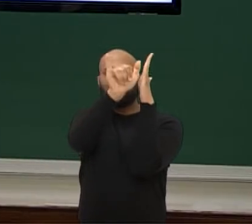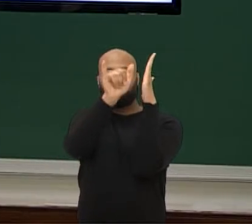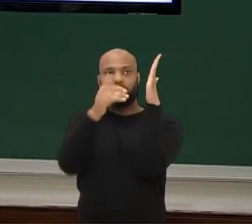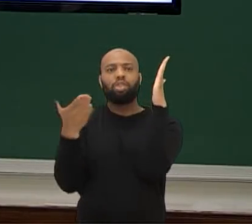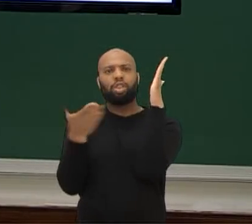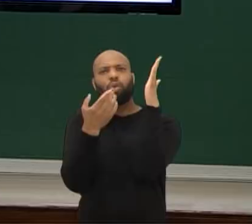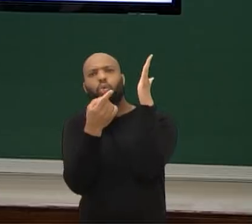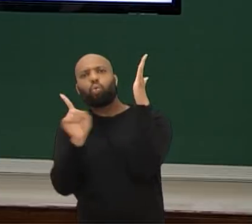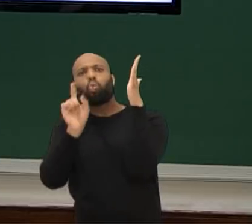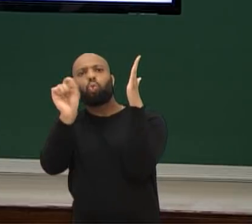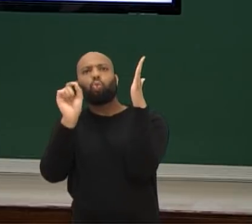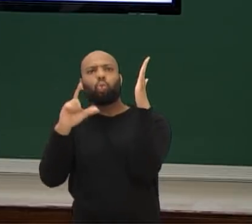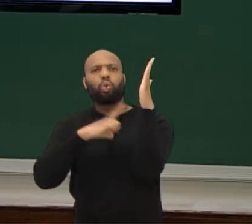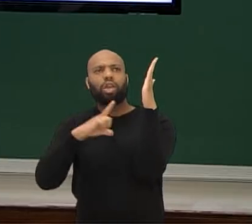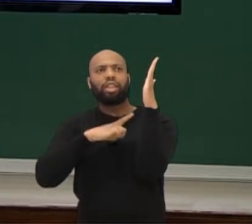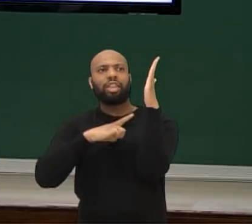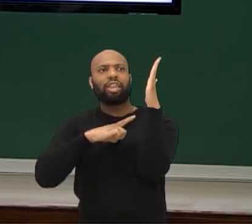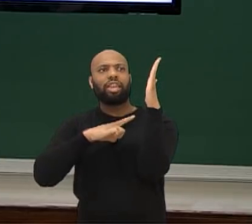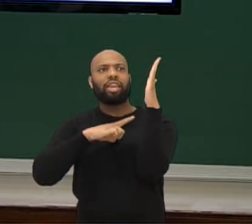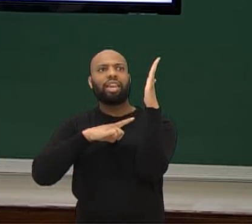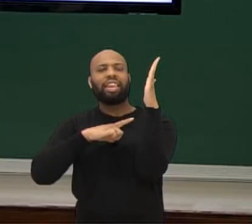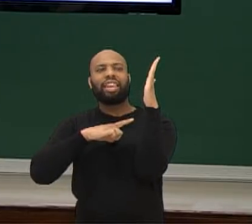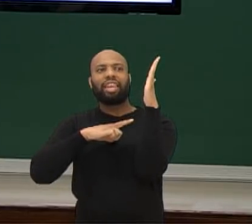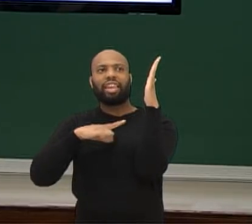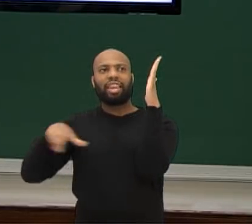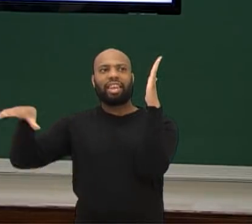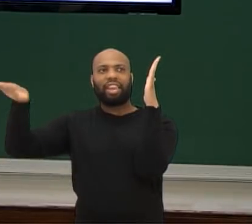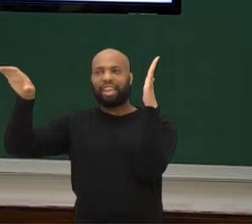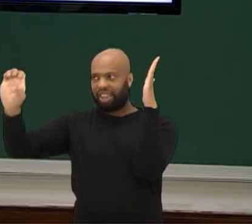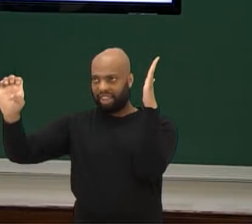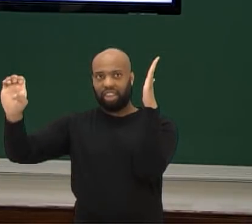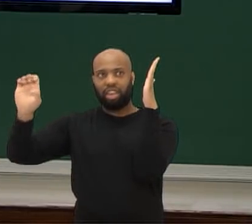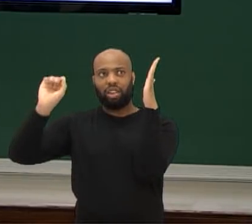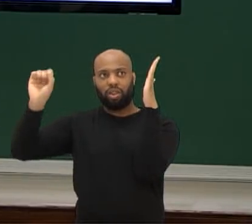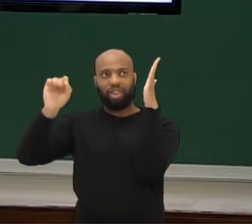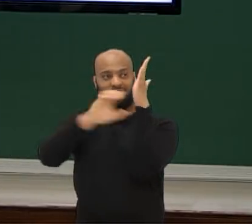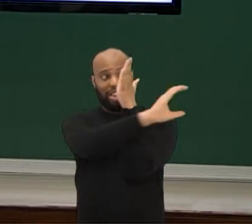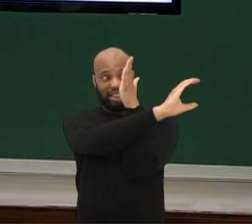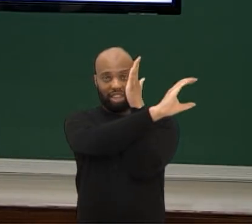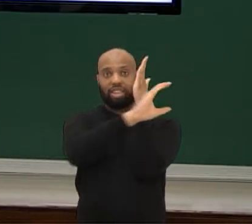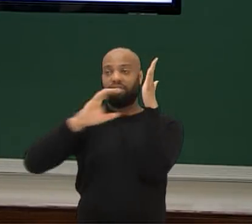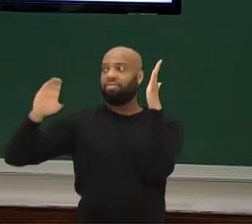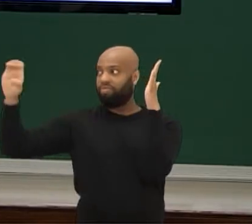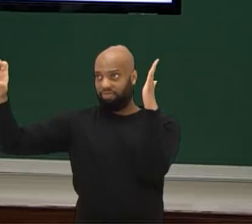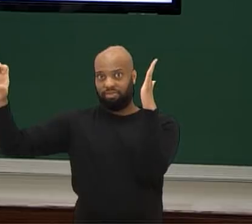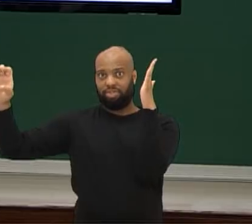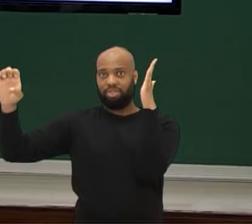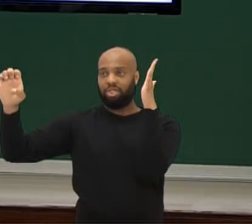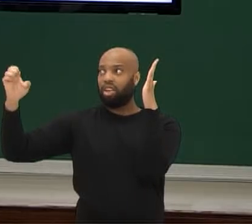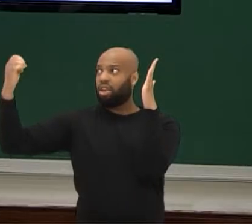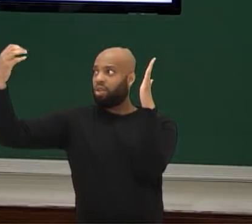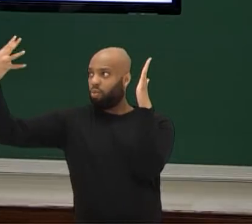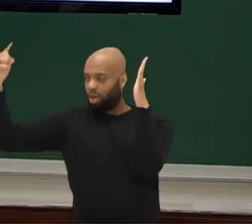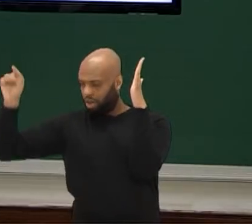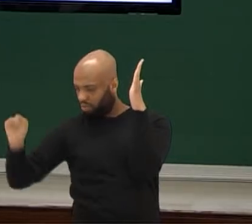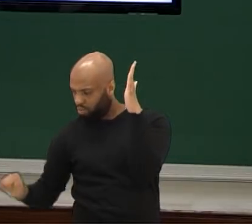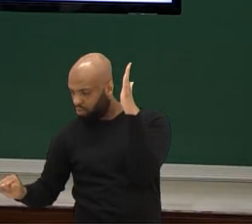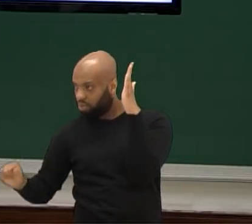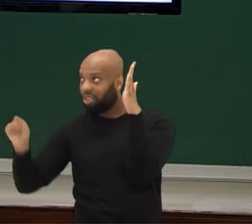E por último, que a letra E, que a origem dela seria a letra C, 4 e